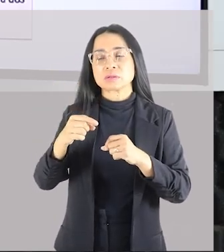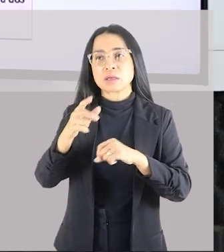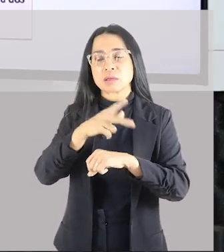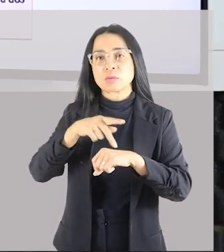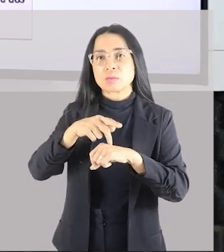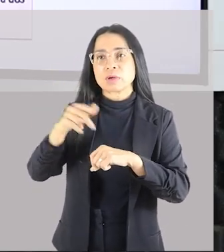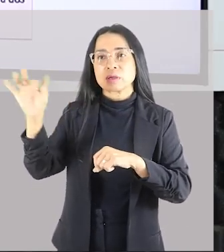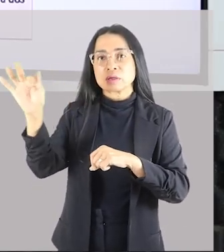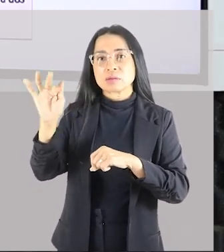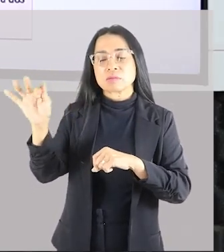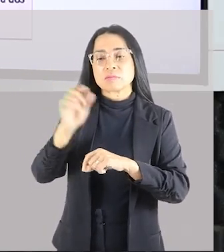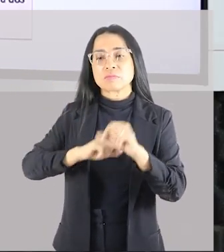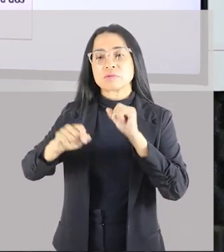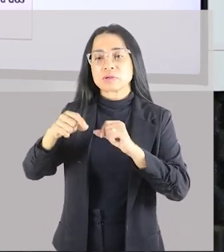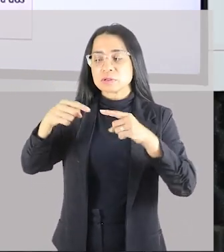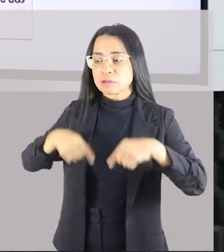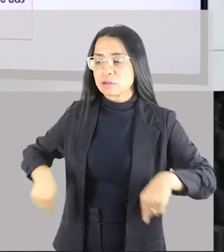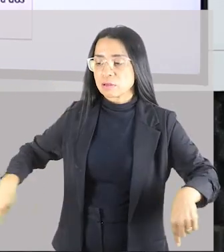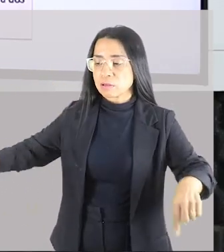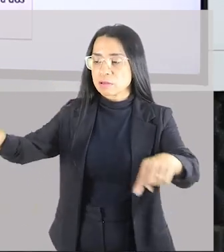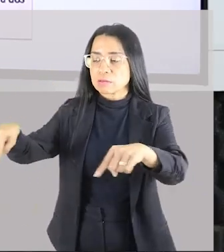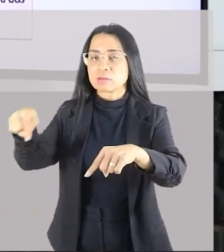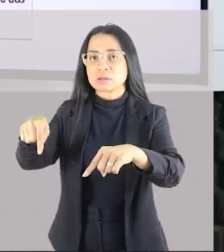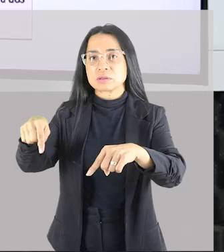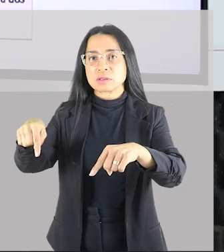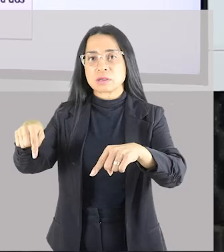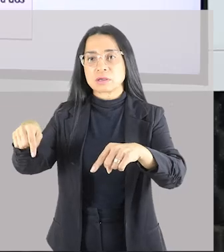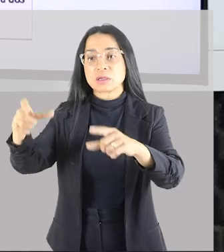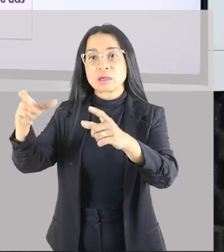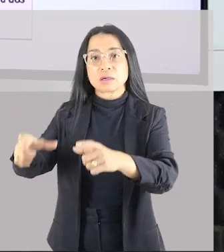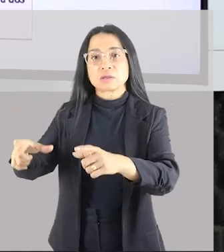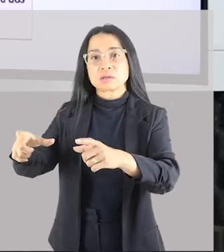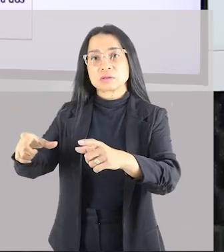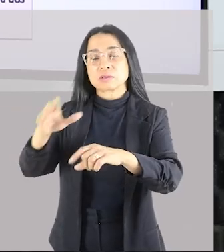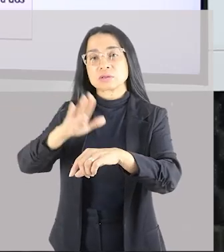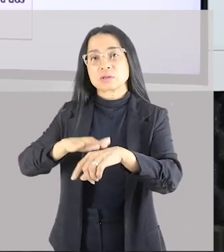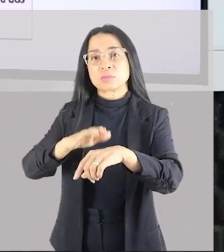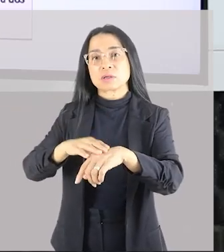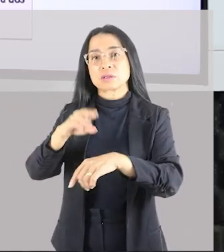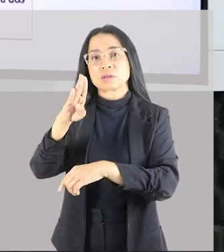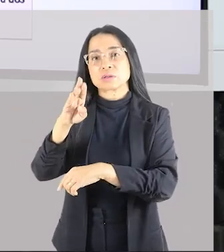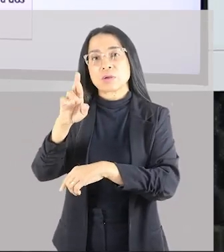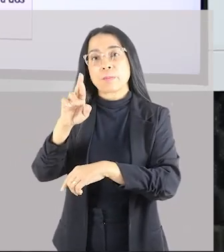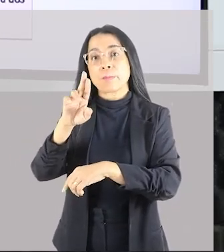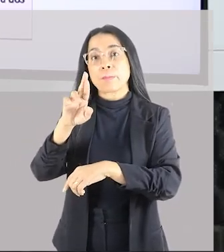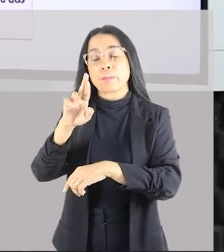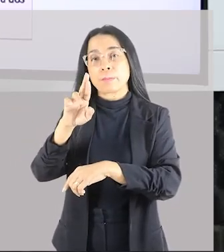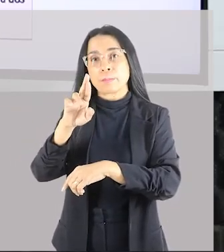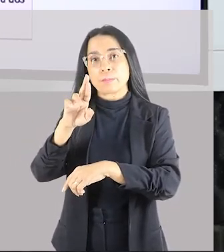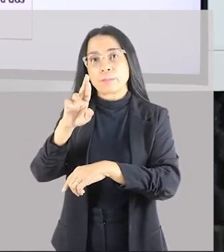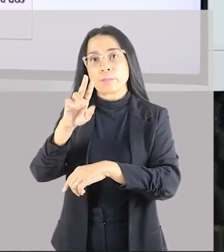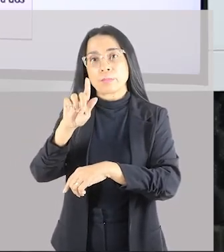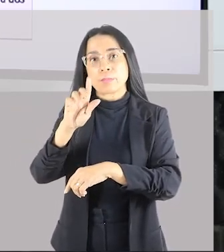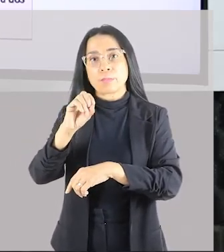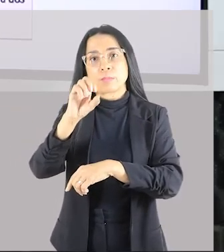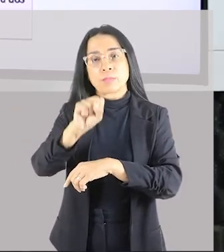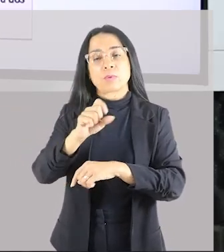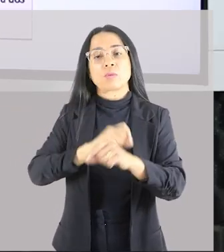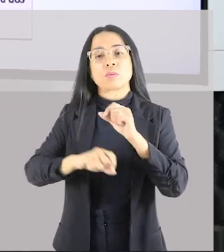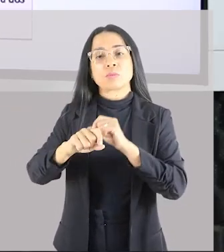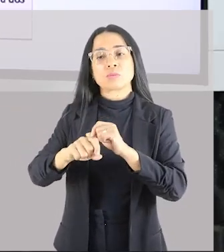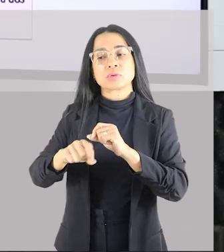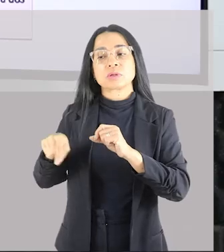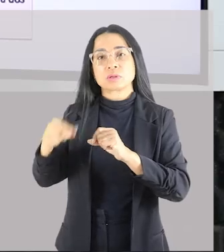ao redor da cidade, em regiões chamadas de burgos. E aí os residentes, os habitantes